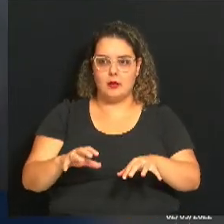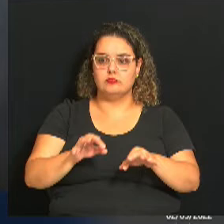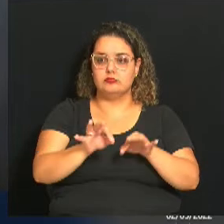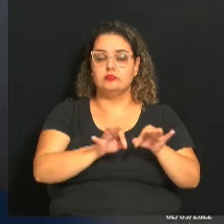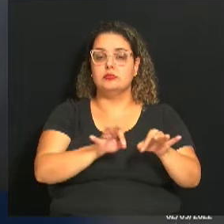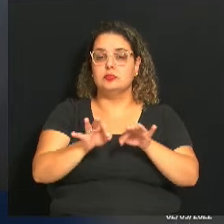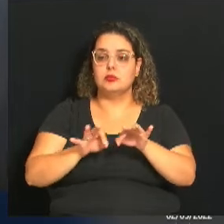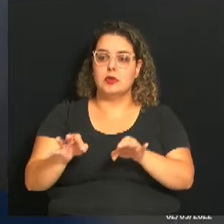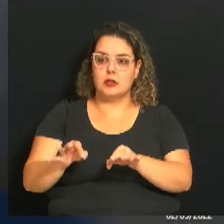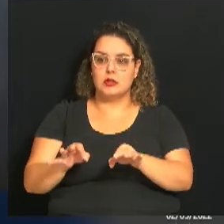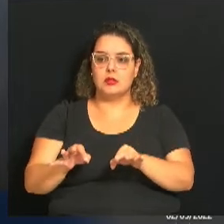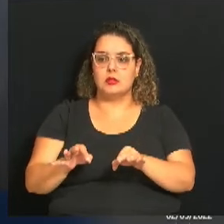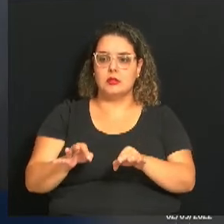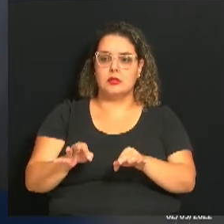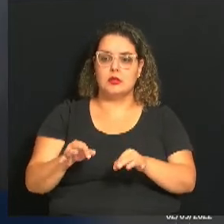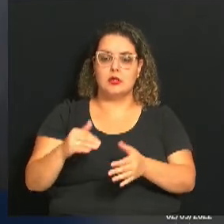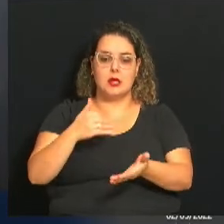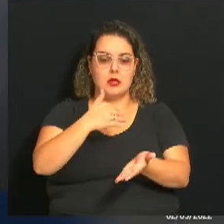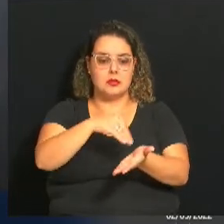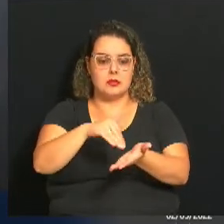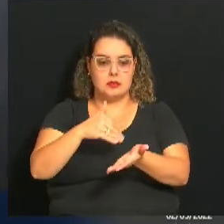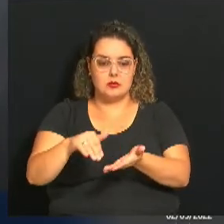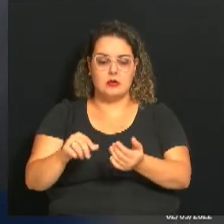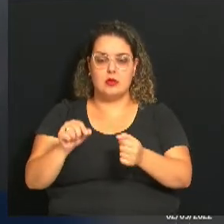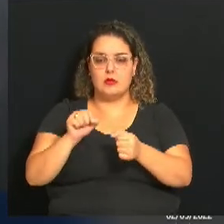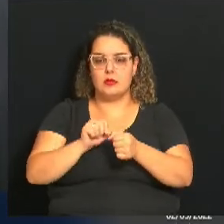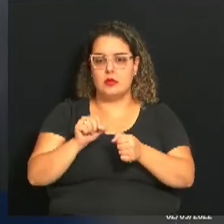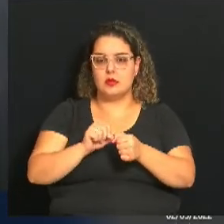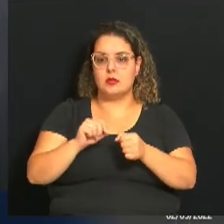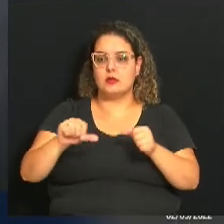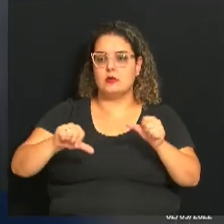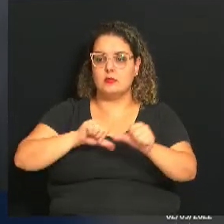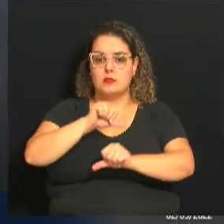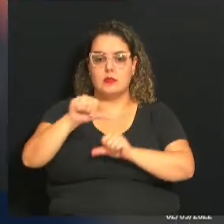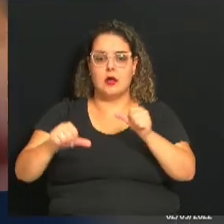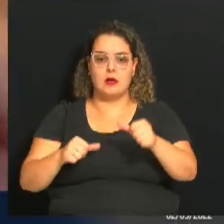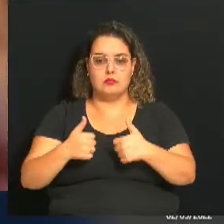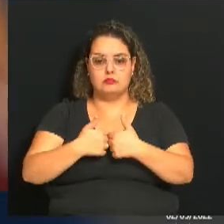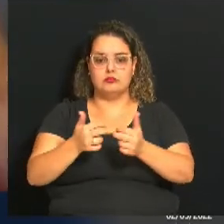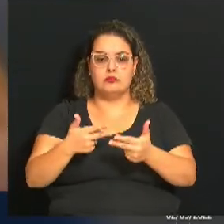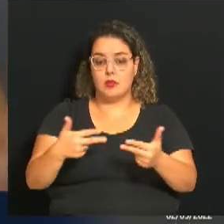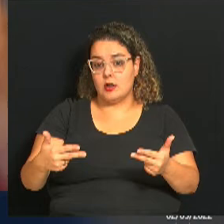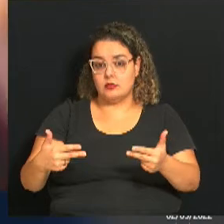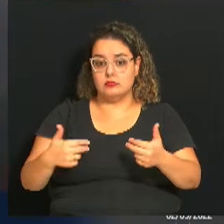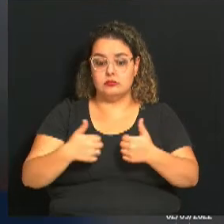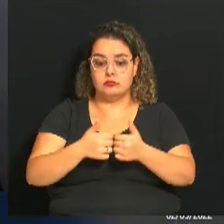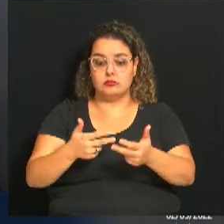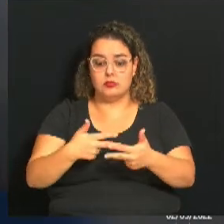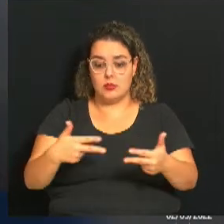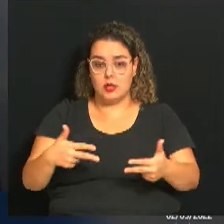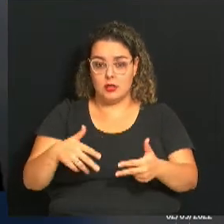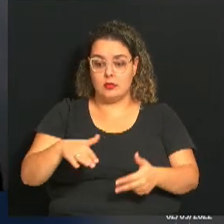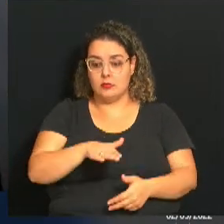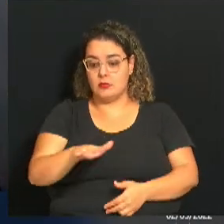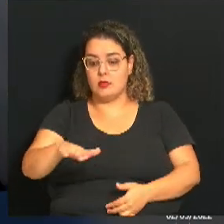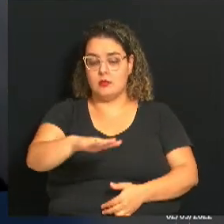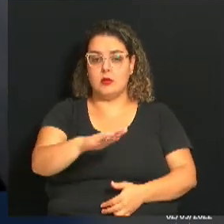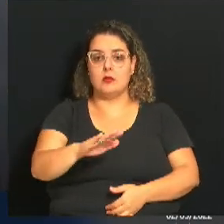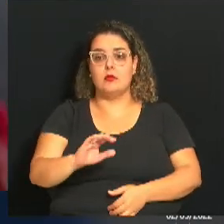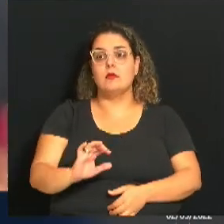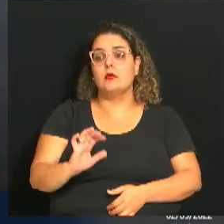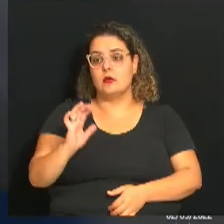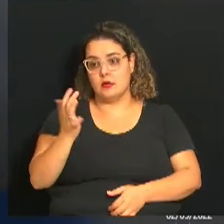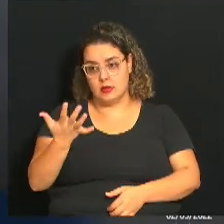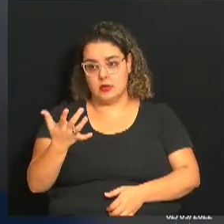que as secretarias, de repente, olha, eu vou fazer uma mudança de um transporte, de uma linha. Não, eu vou fazer essa linha acontecer onde tem